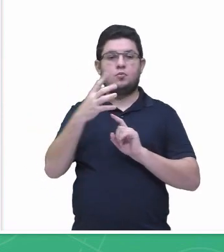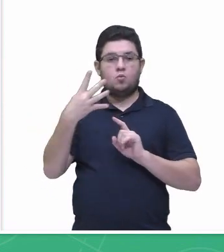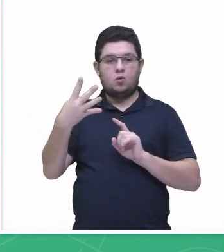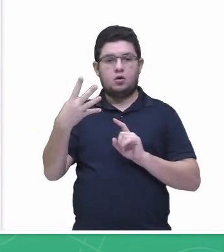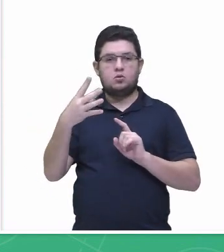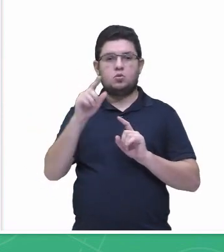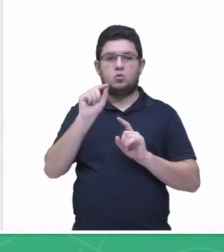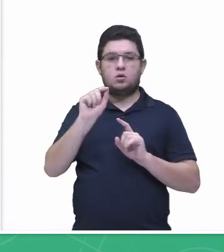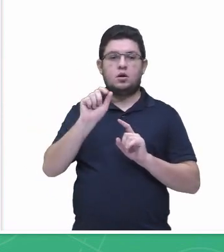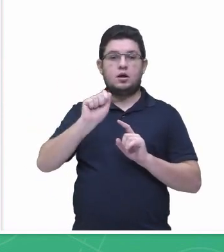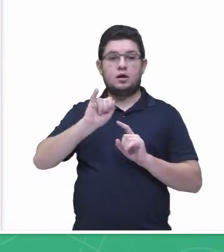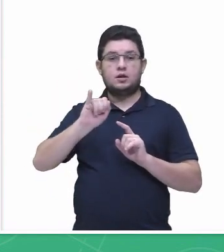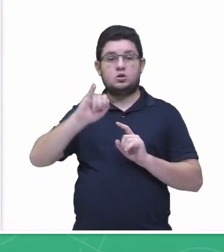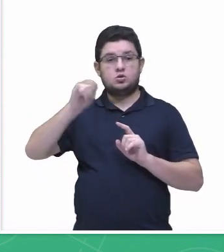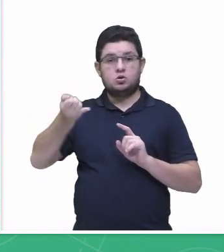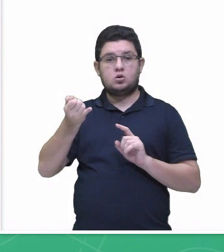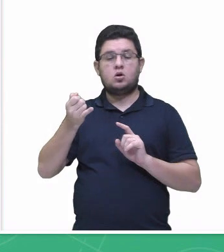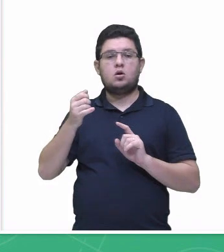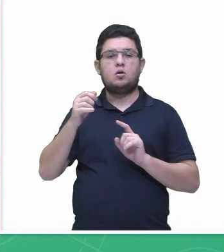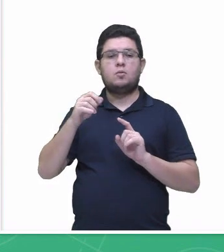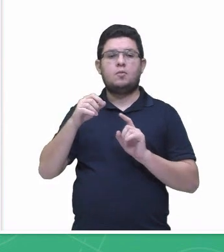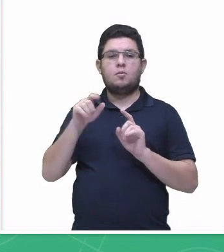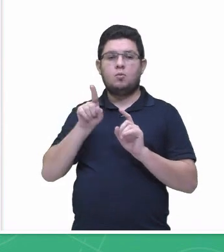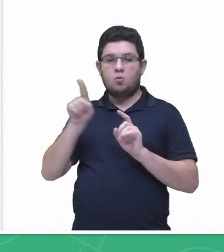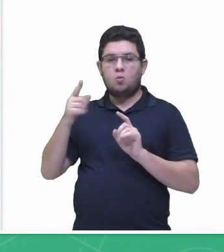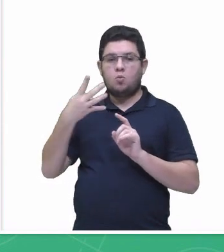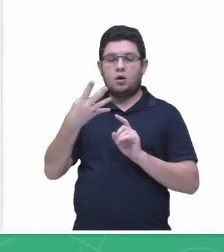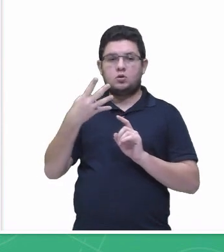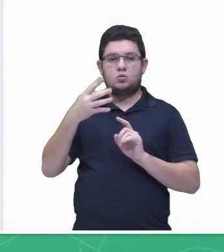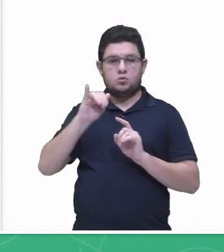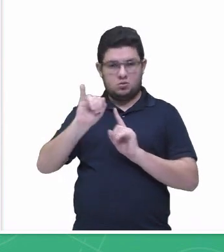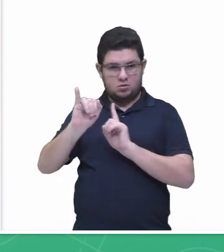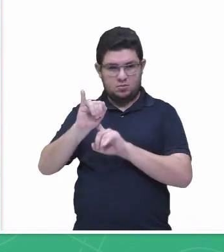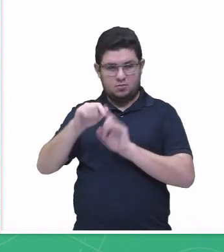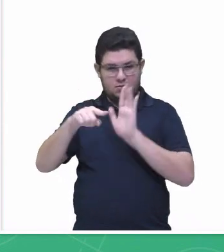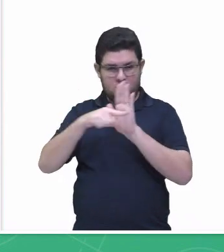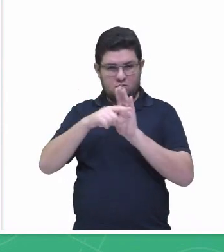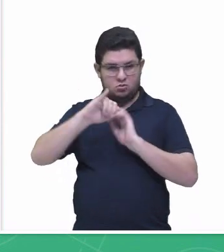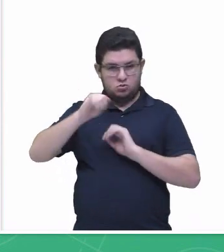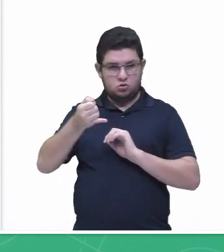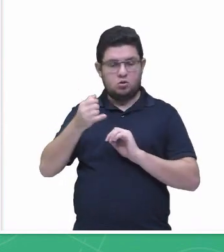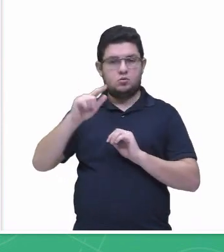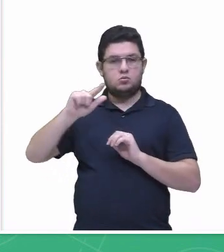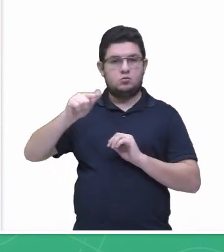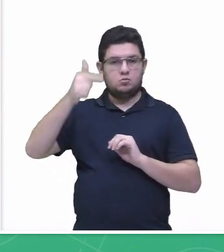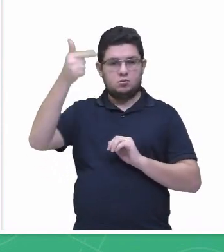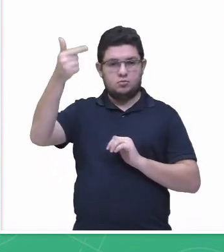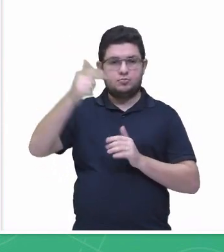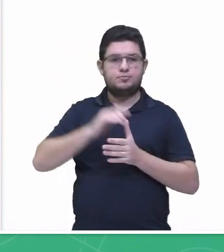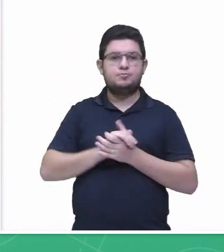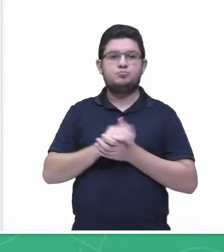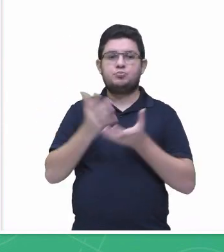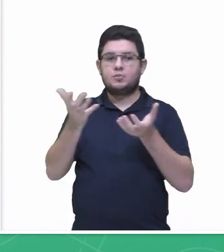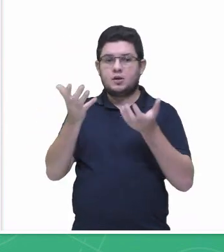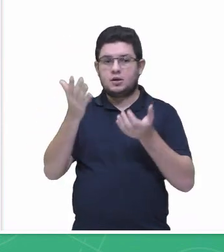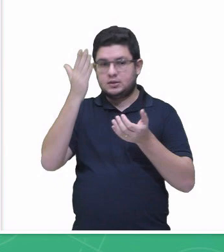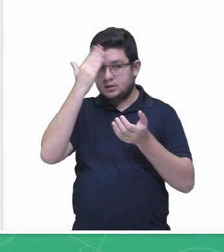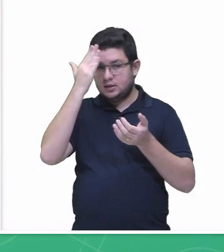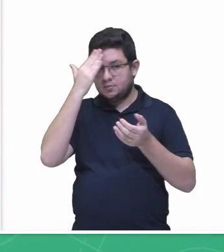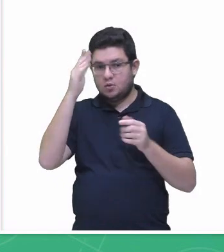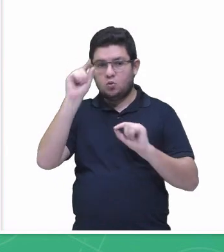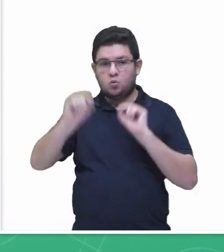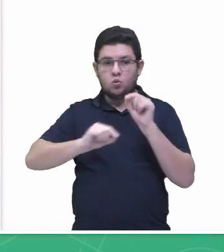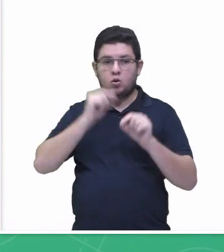J é igual a 4i menos J ao quadrado. E a questão quer saber o valor de 2 vezes o